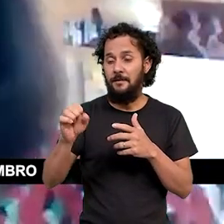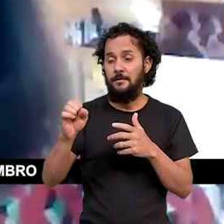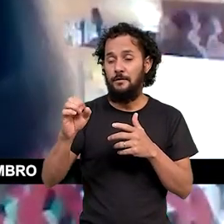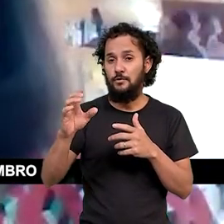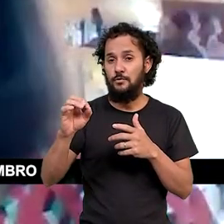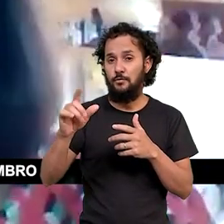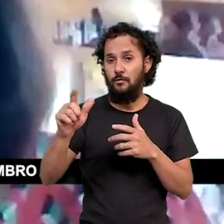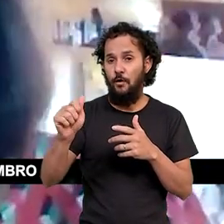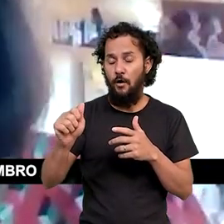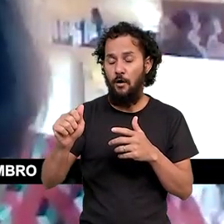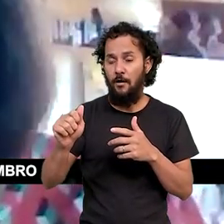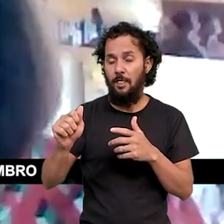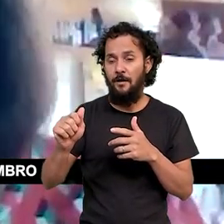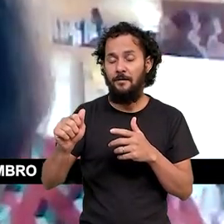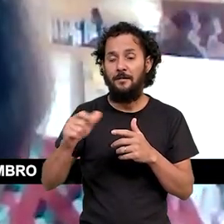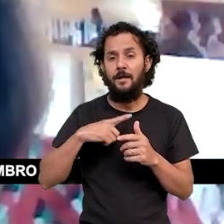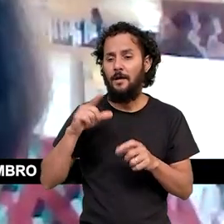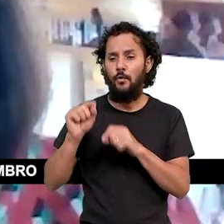pré-escolas velarão